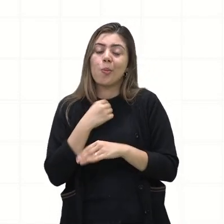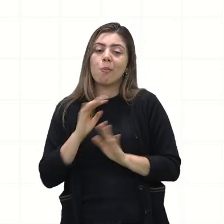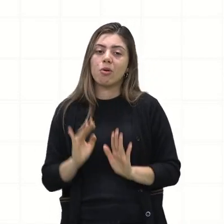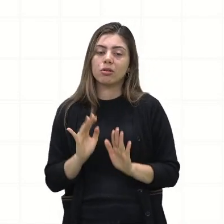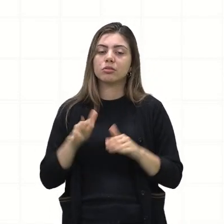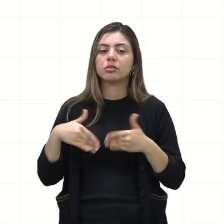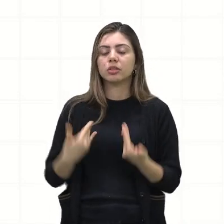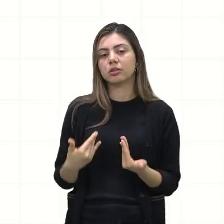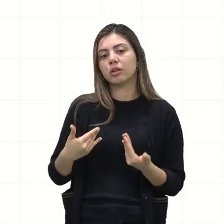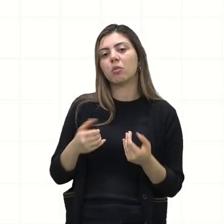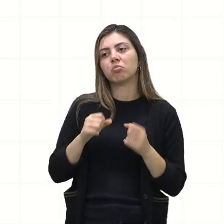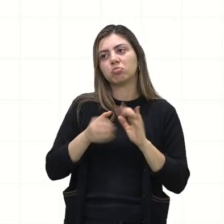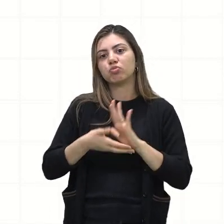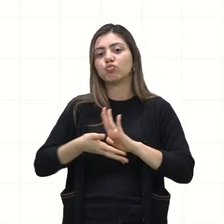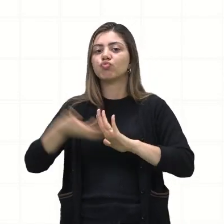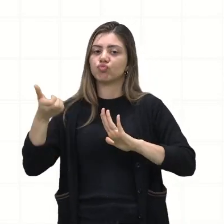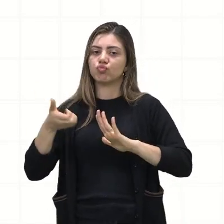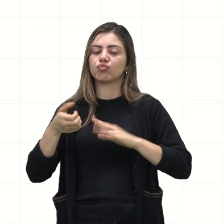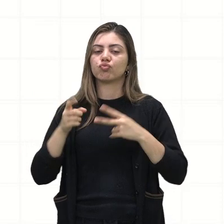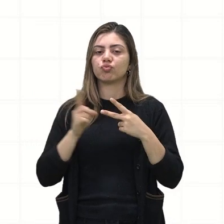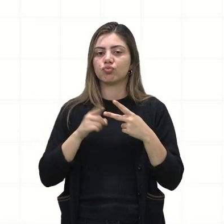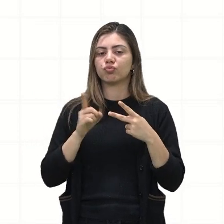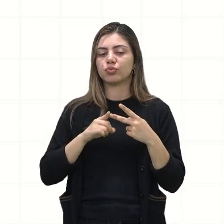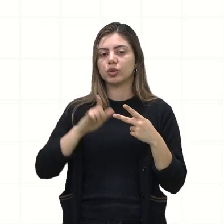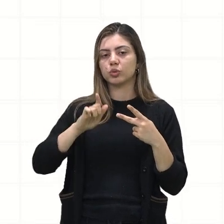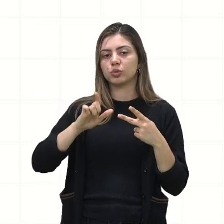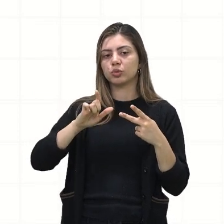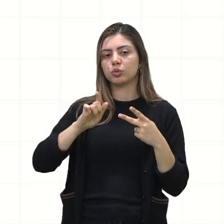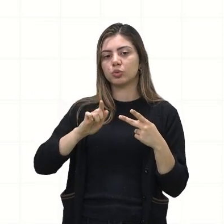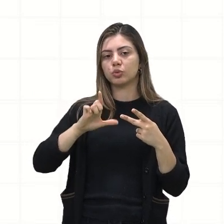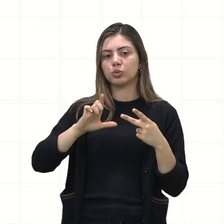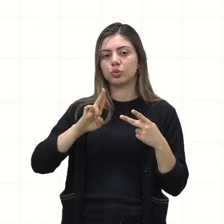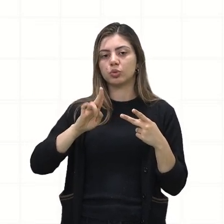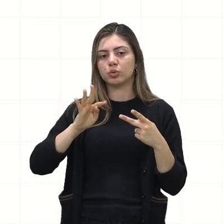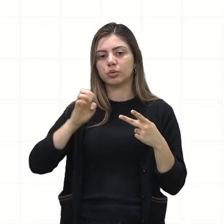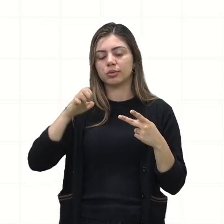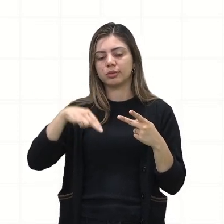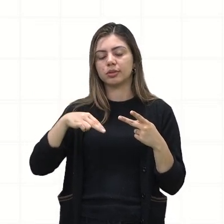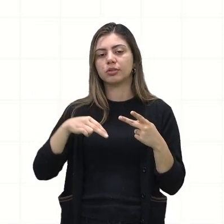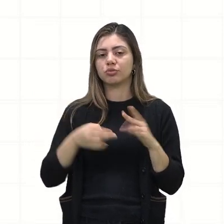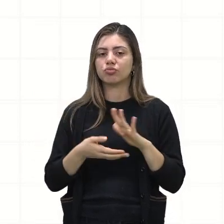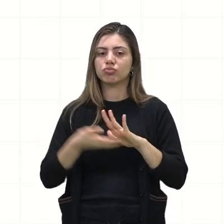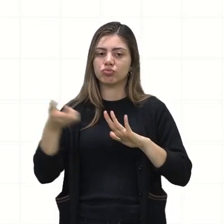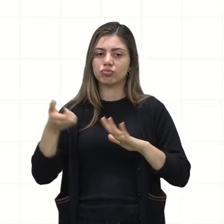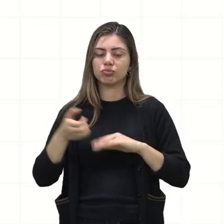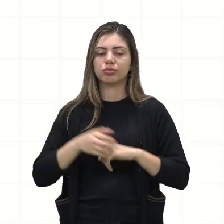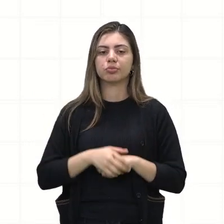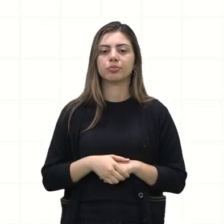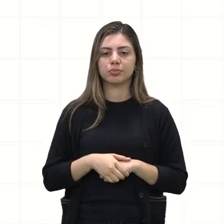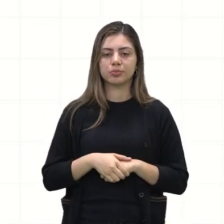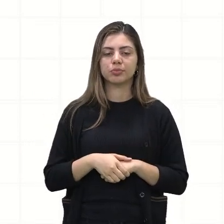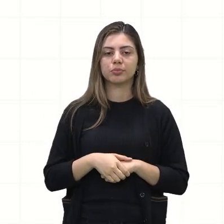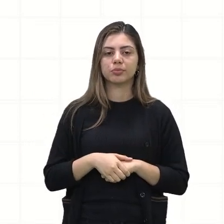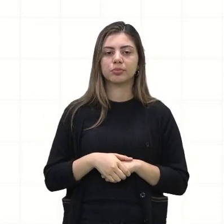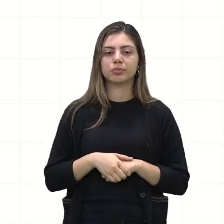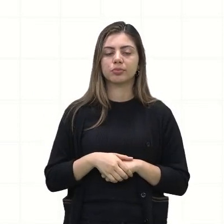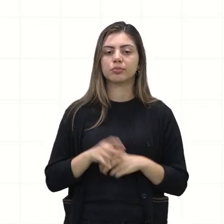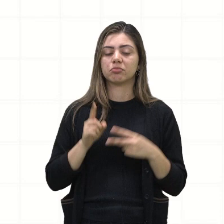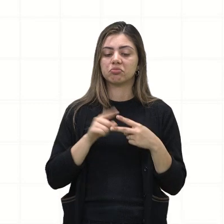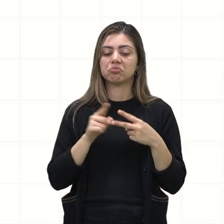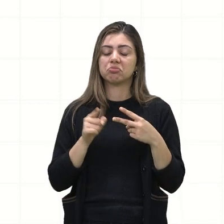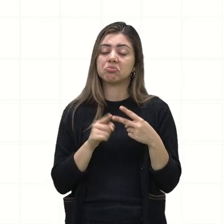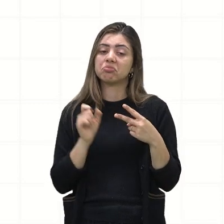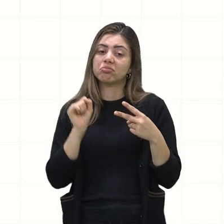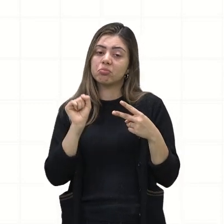glúten, que já está provado que faz mal ao ser humano, né, tem também a opção sem